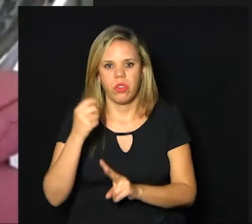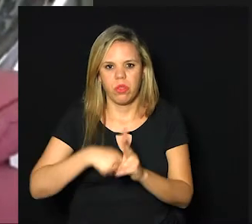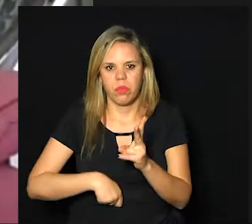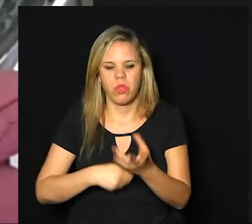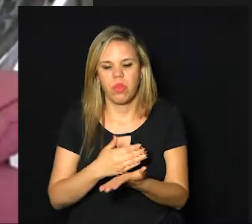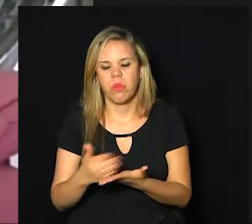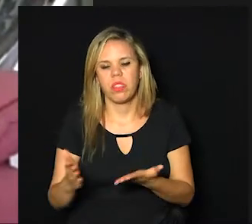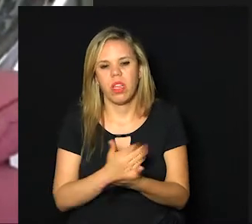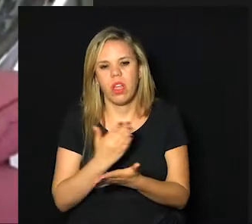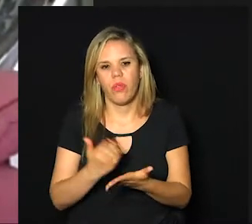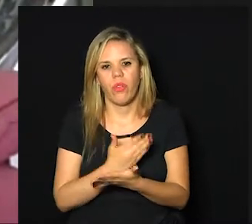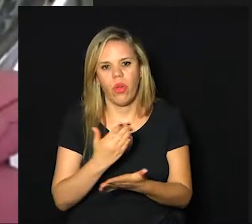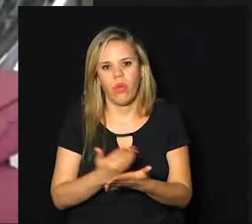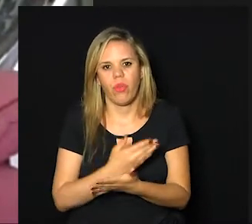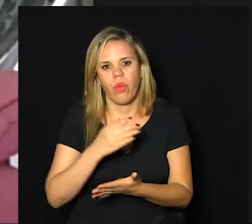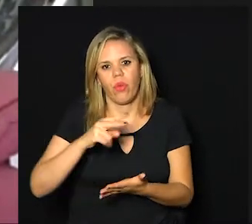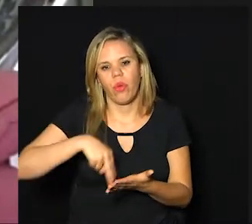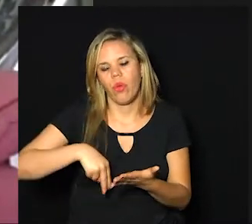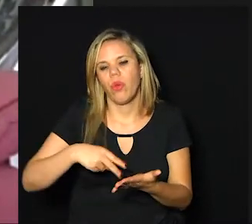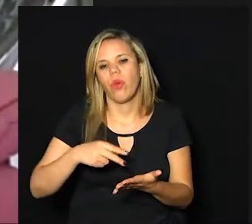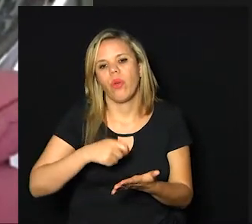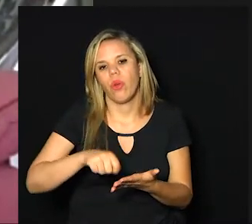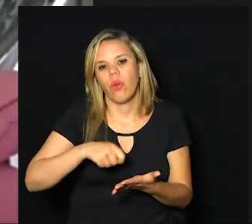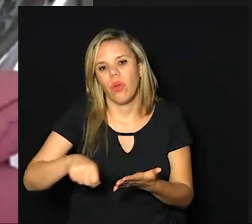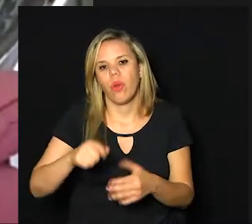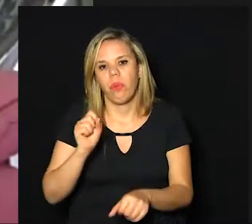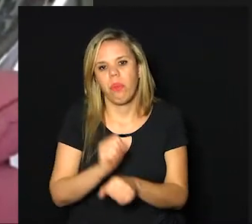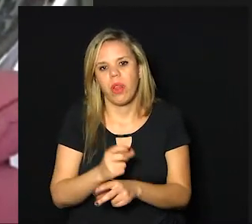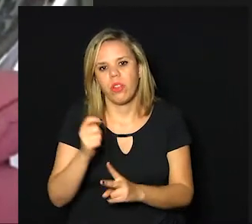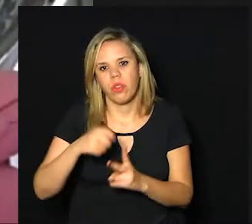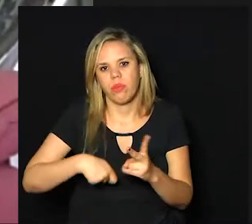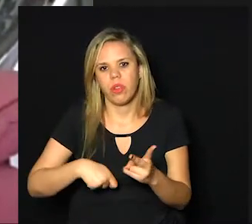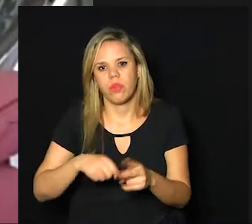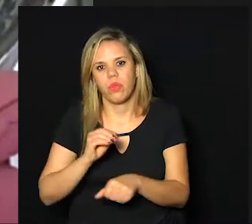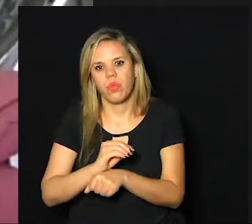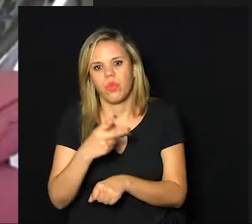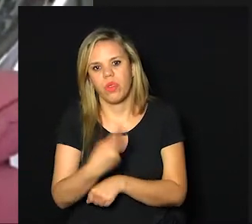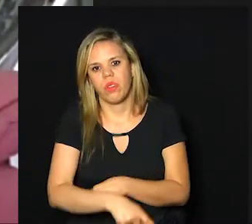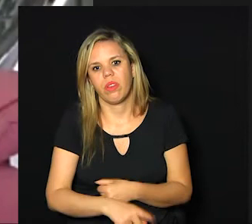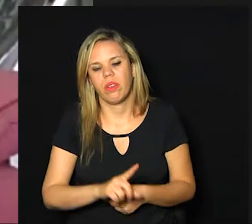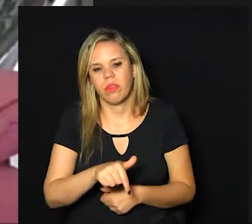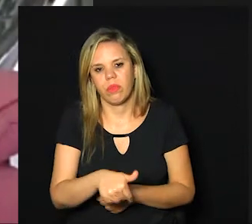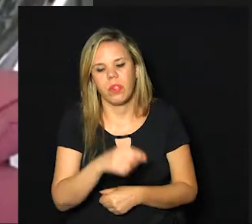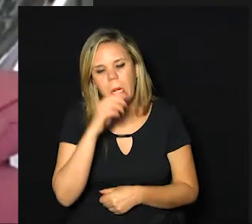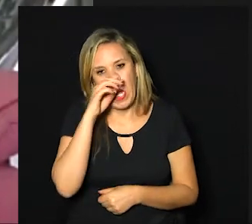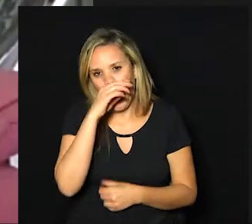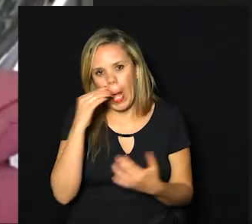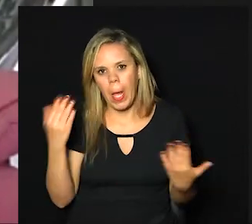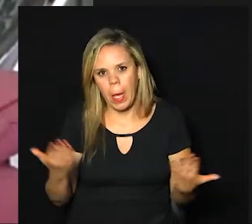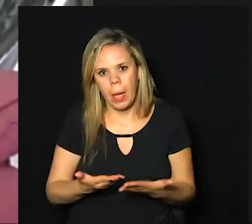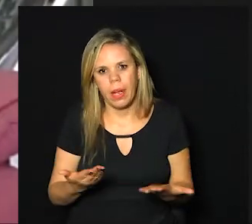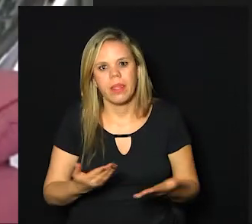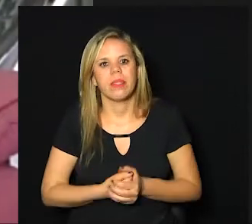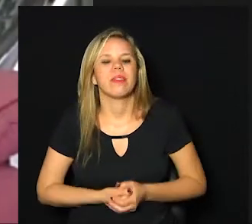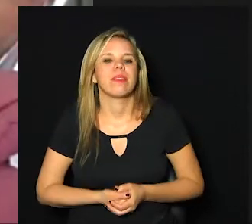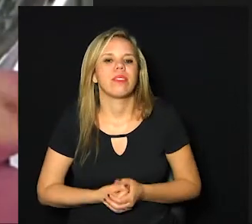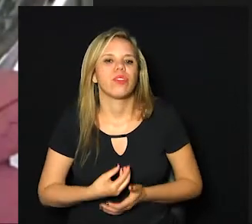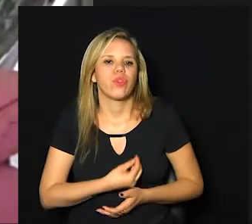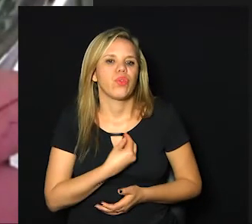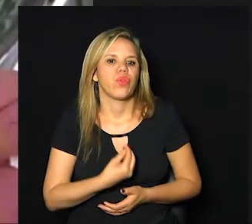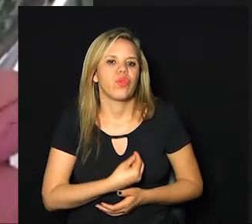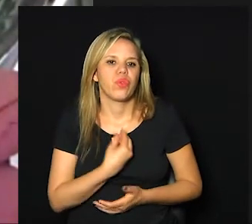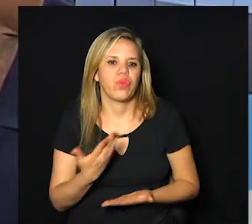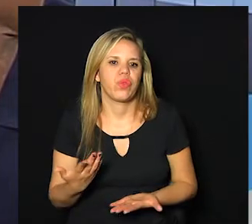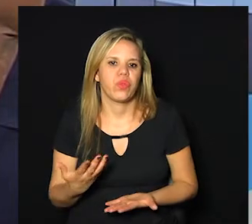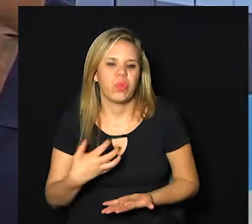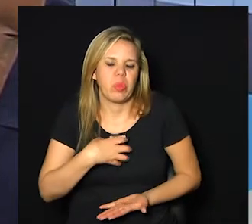comecei o livro, eu comprei os livros, mas eu parei 2 meses de escrever para poder cuidar dela. Então, agora que eu tô vivendo o luto